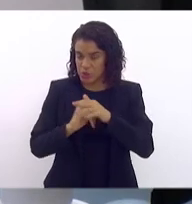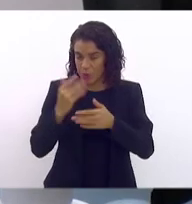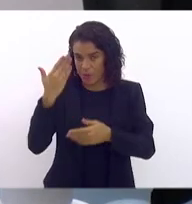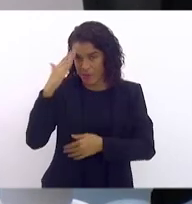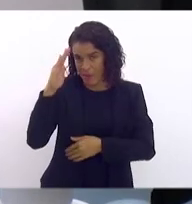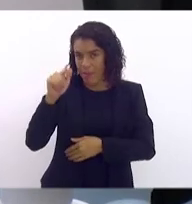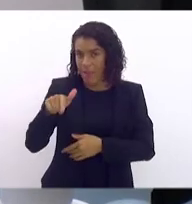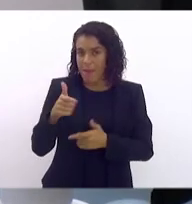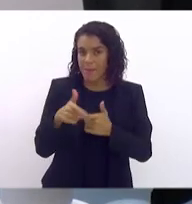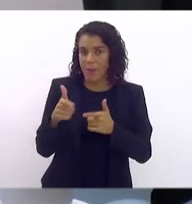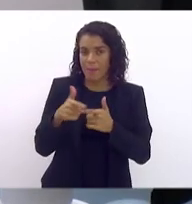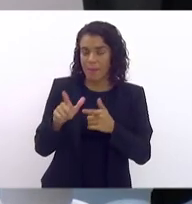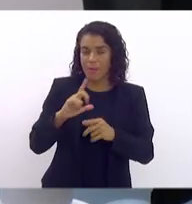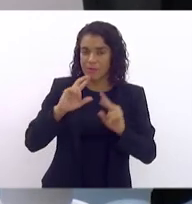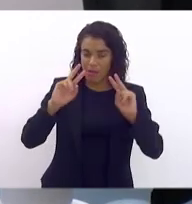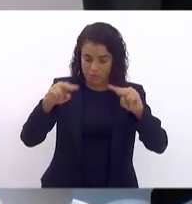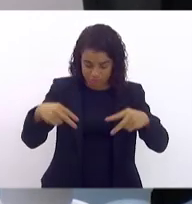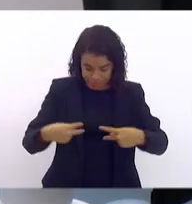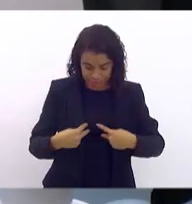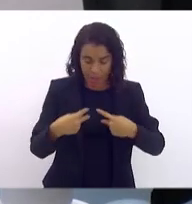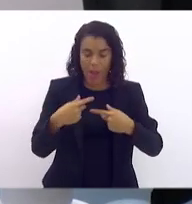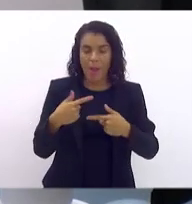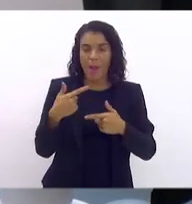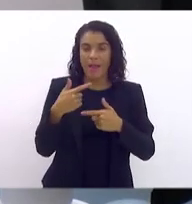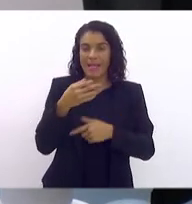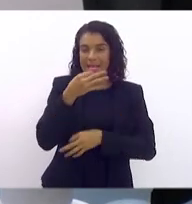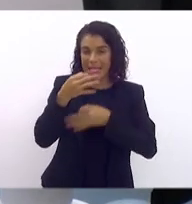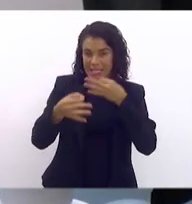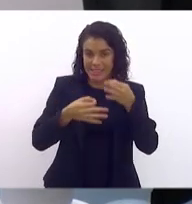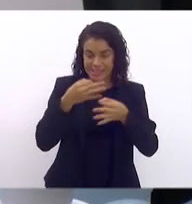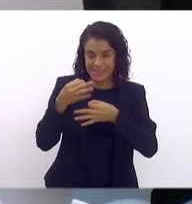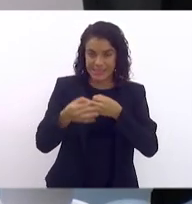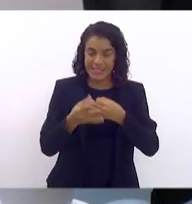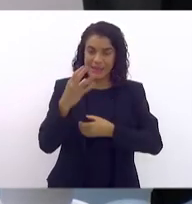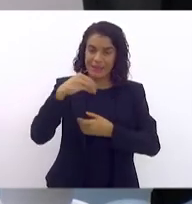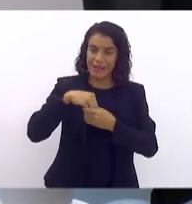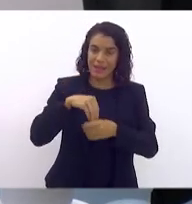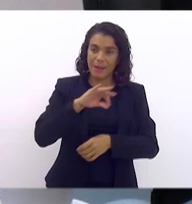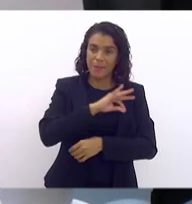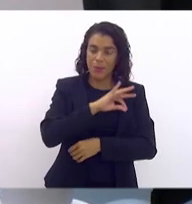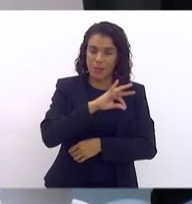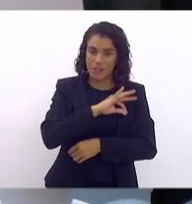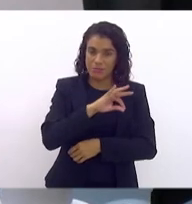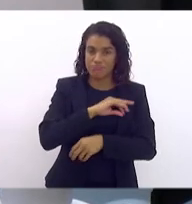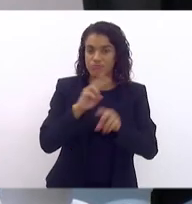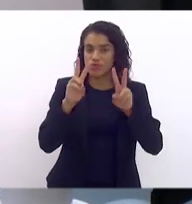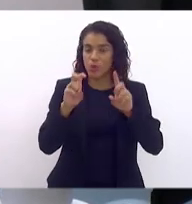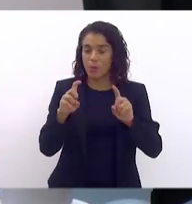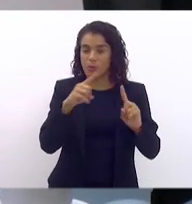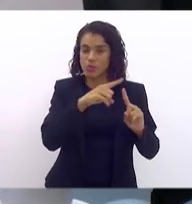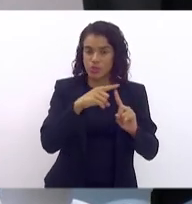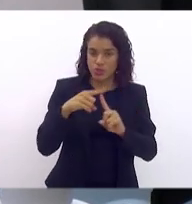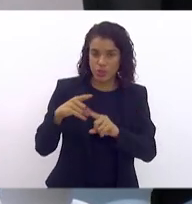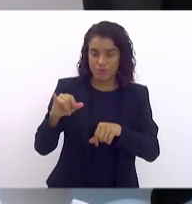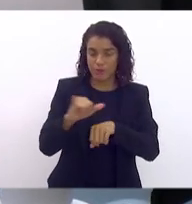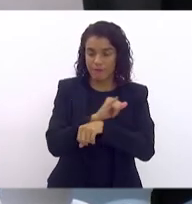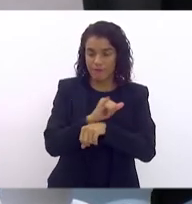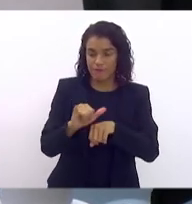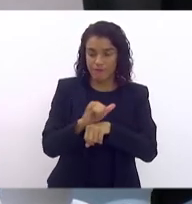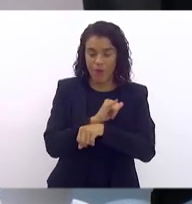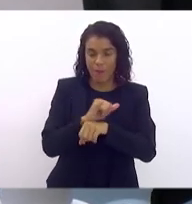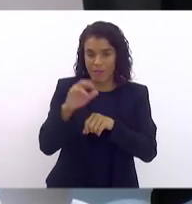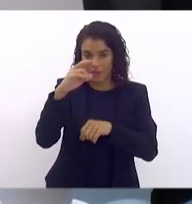existe autocrítica dentro da própria Polícia Civil em relação à metodologia empregada atualmente para a